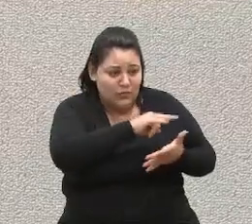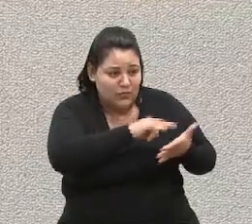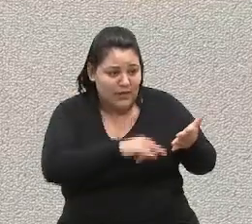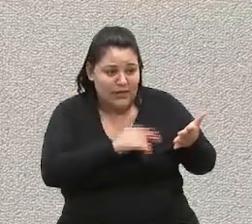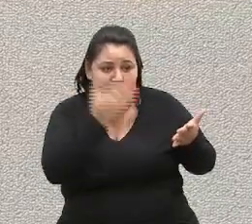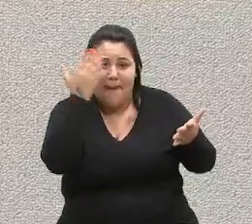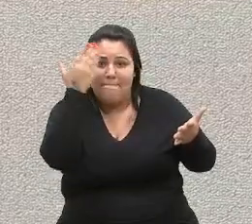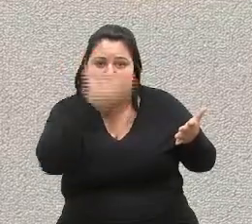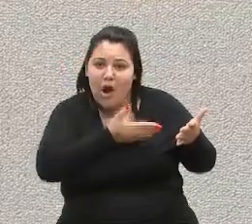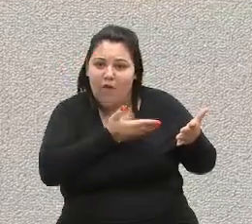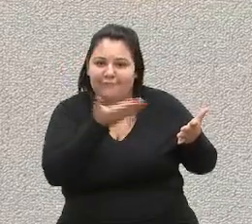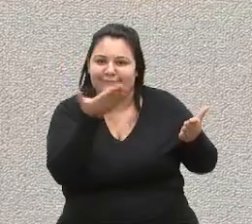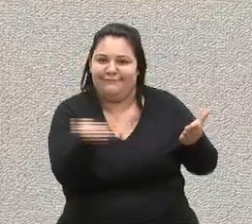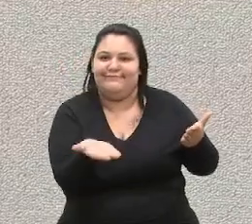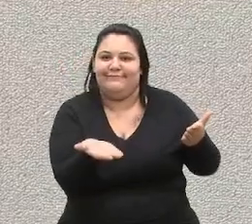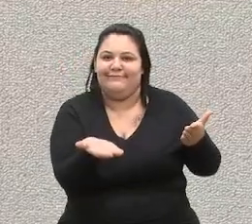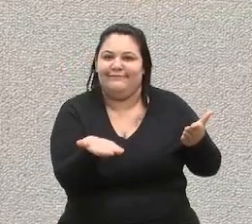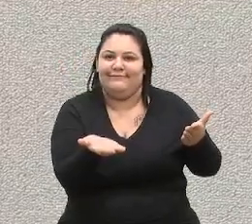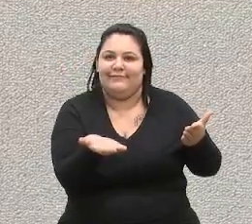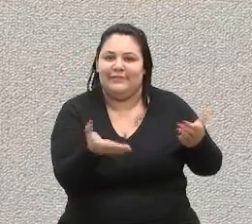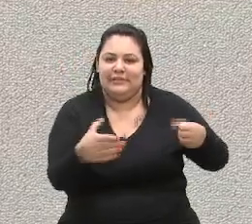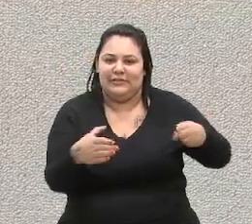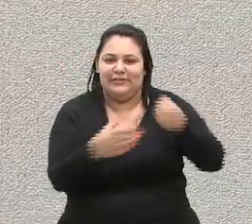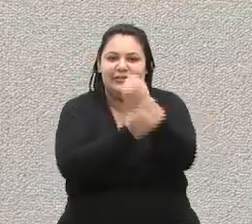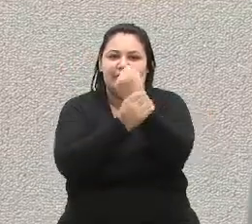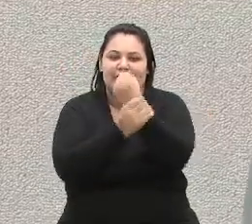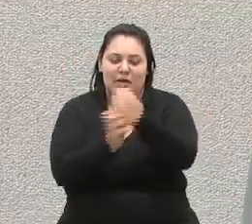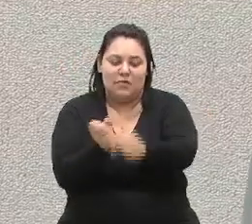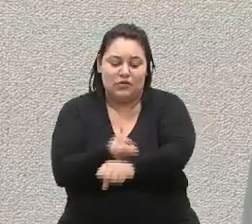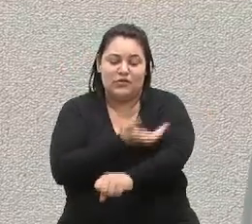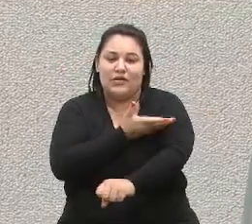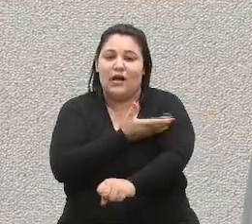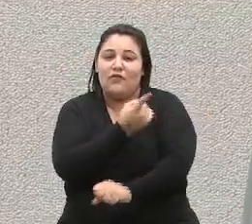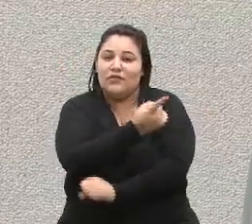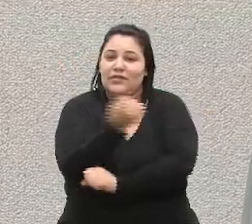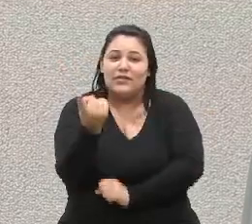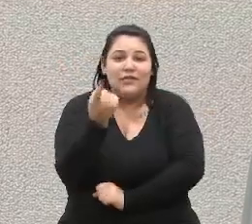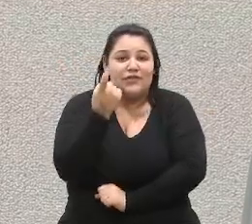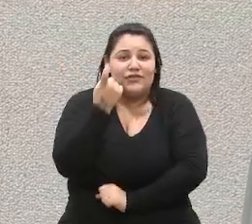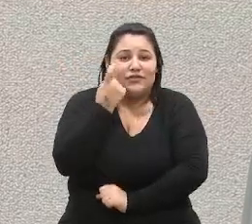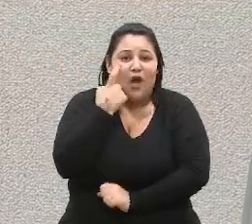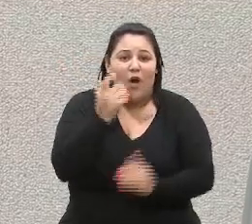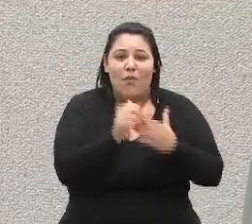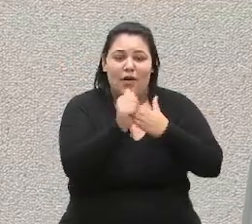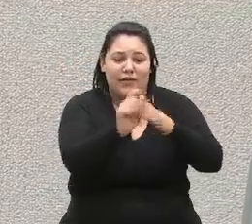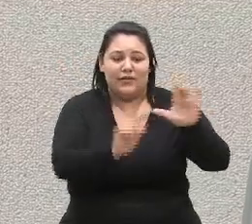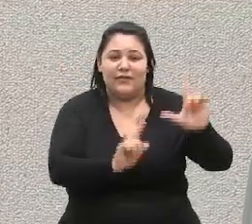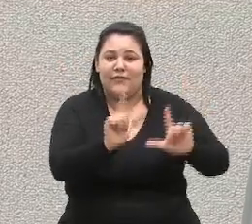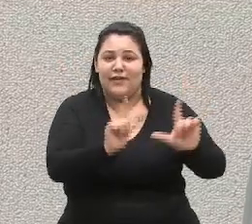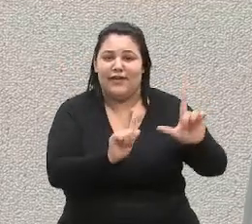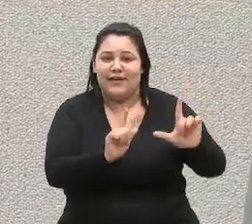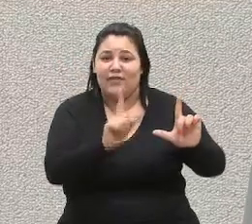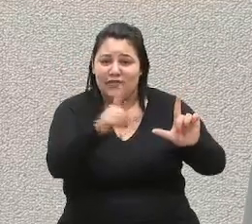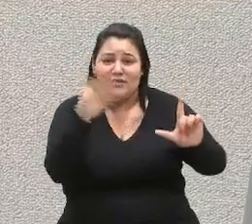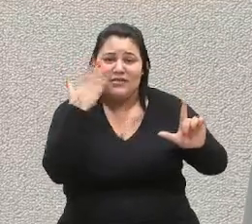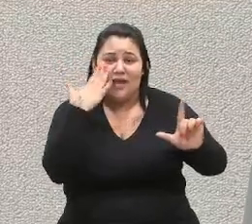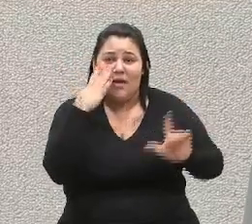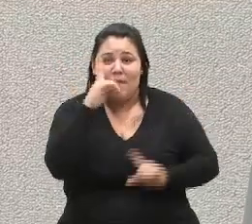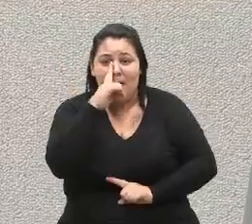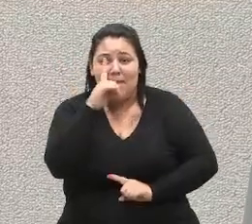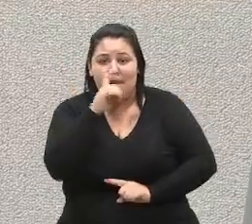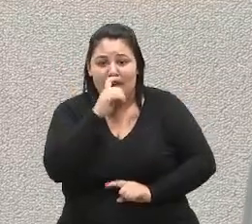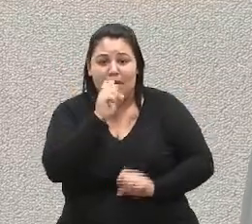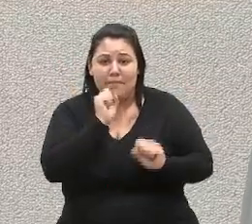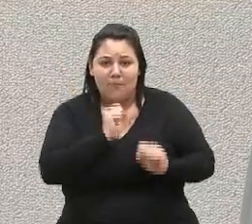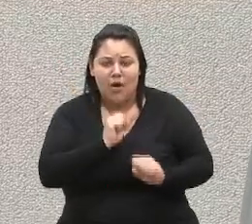imóvel. Segurança emocional, você que nos assistem, sabe, pai e mãe, que pode dormir, que